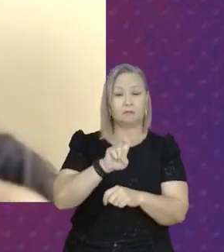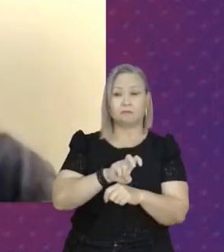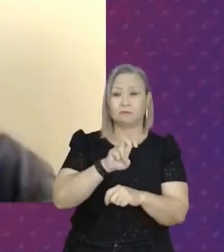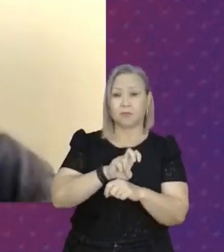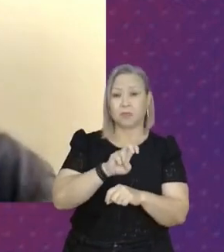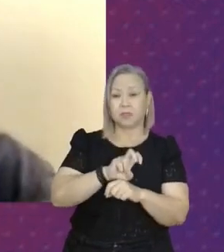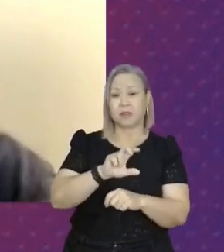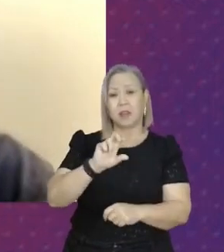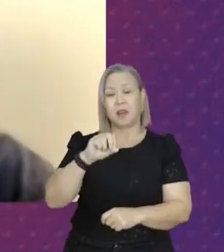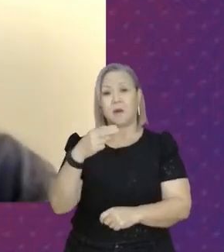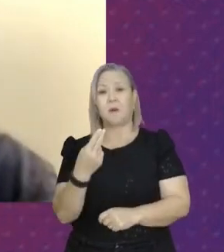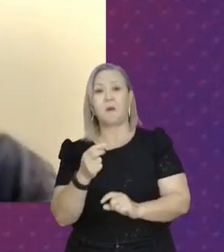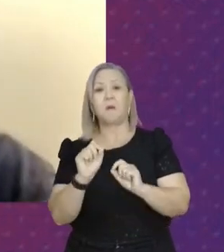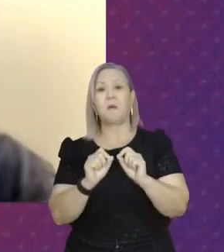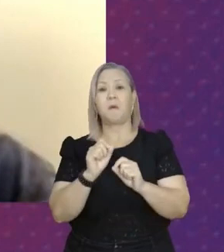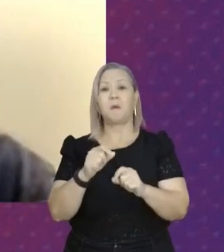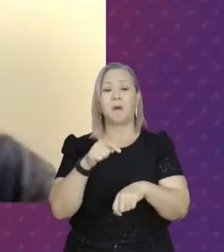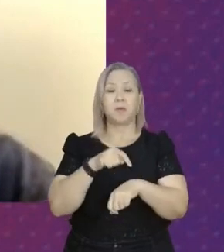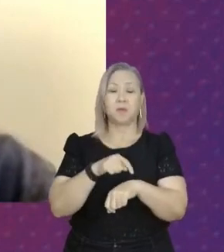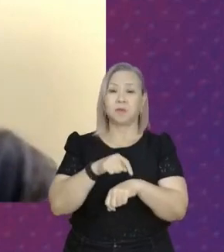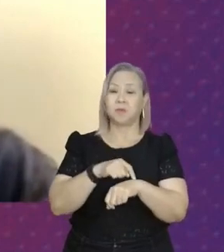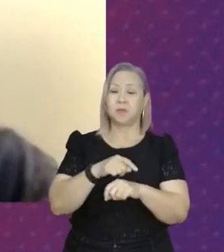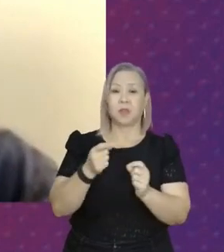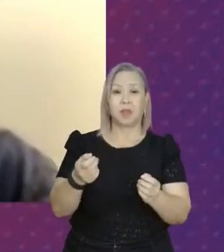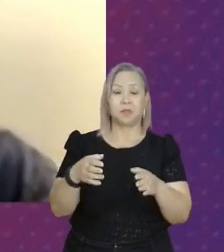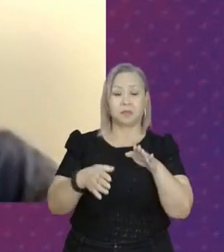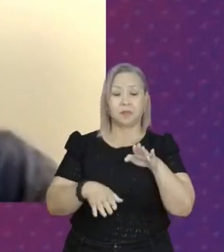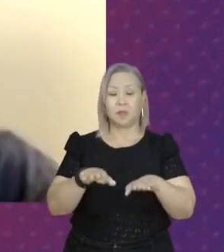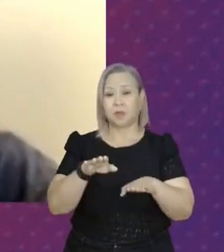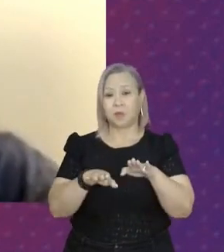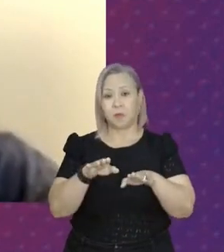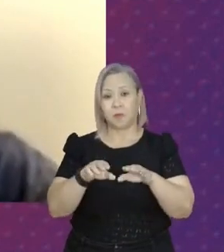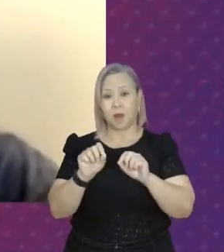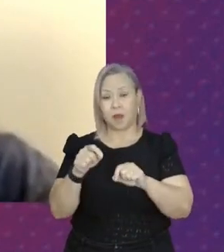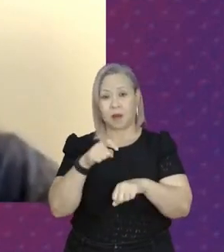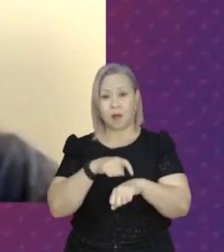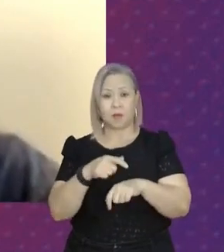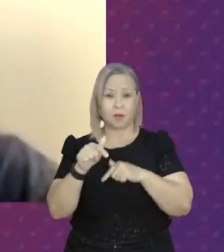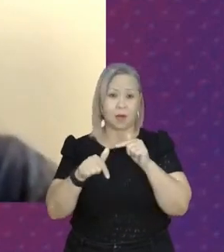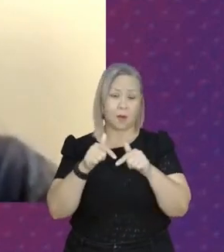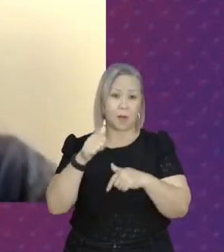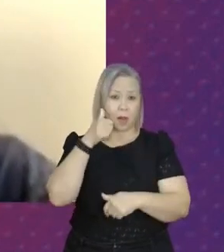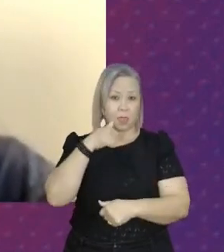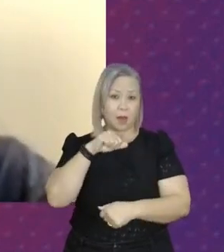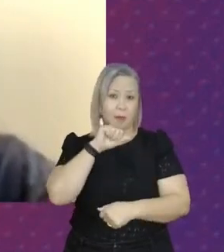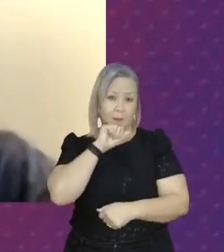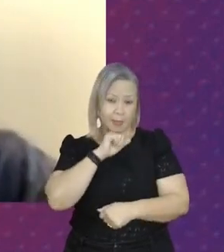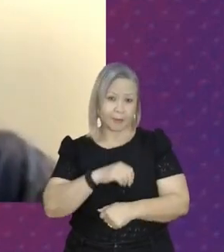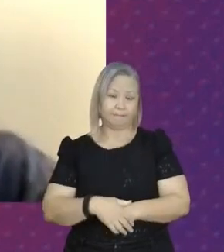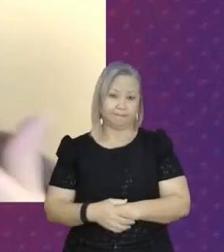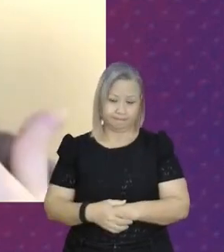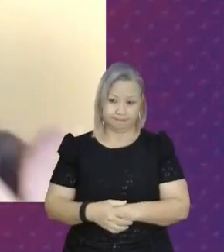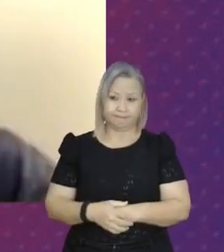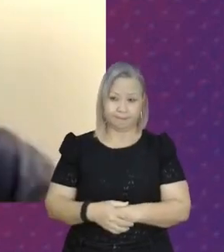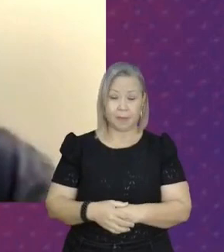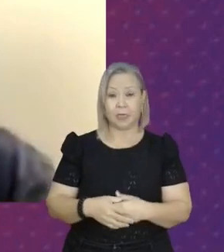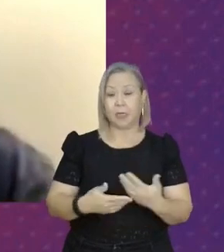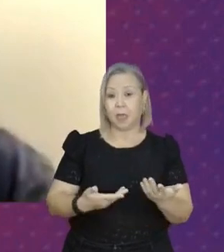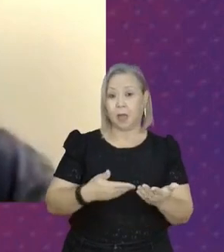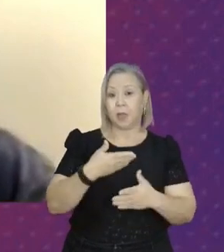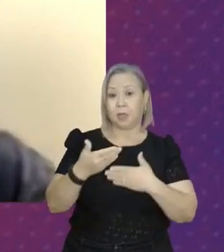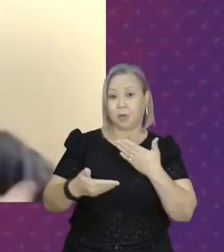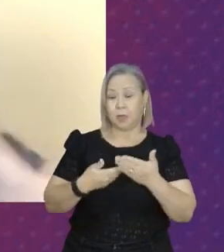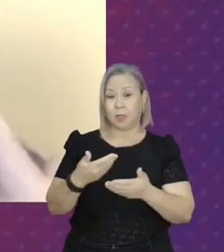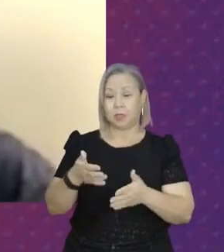não é compatível com o cotidiano de trabalho das mães. Então, inclusive, tem uma interdependência, né, entre